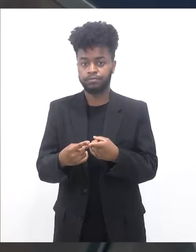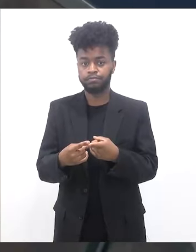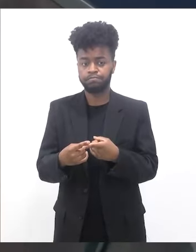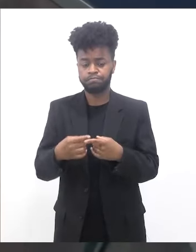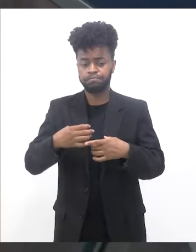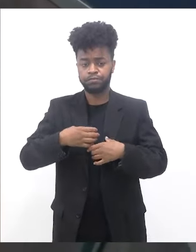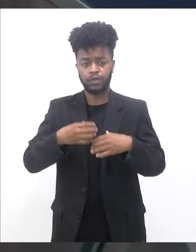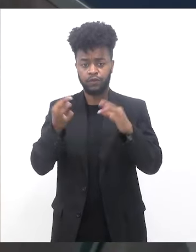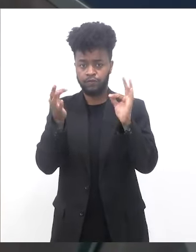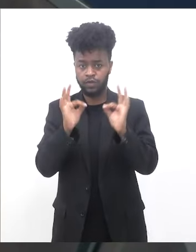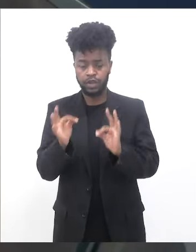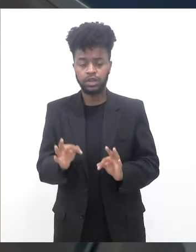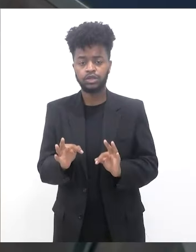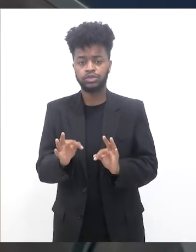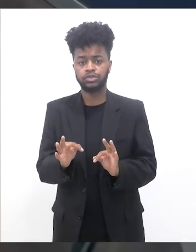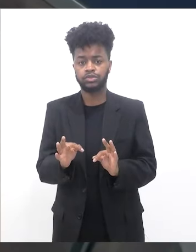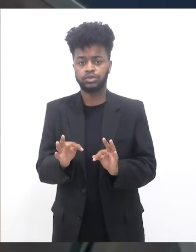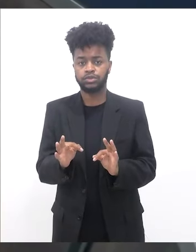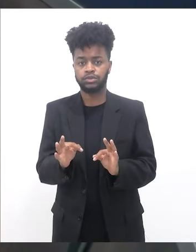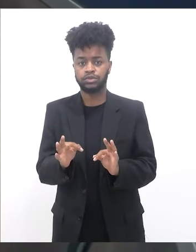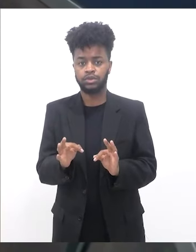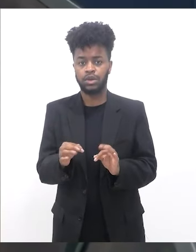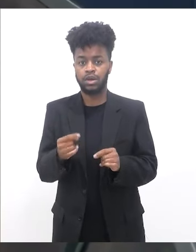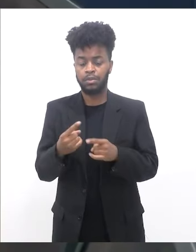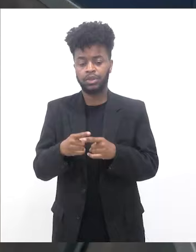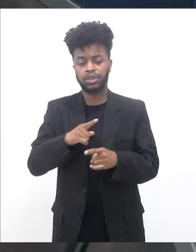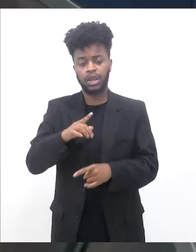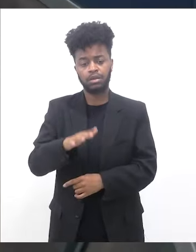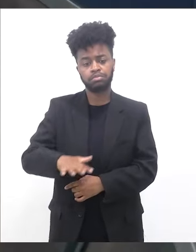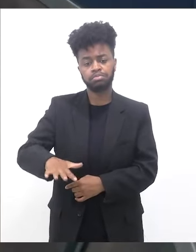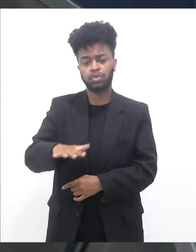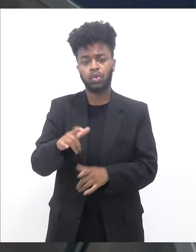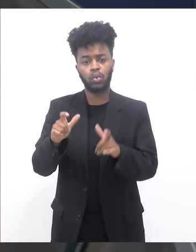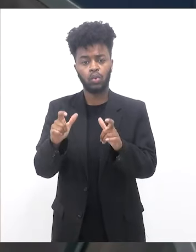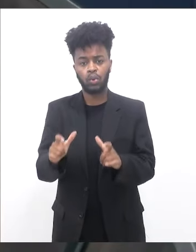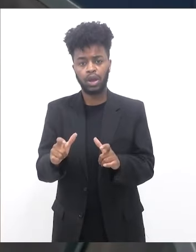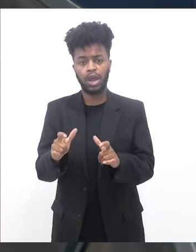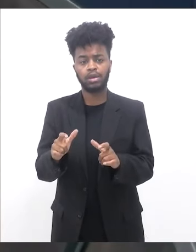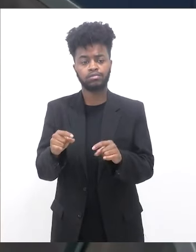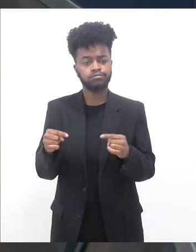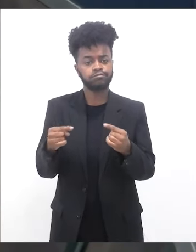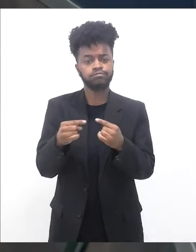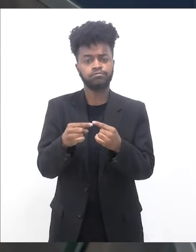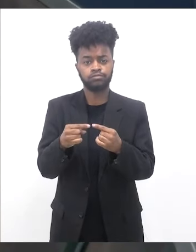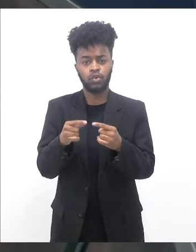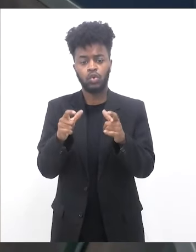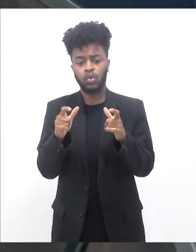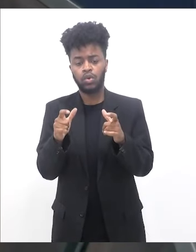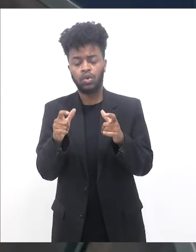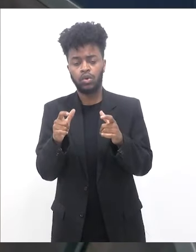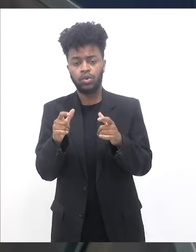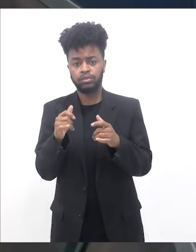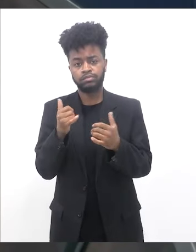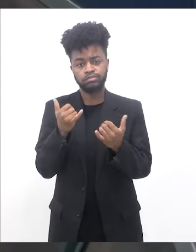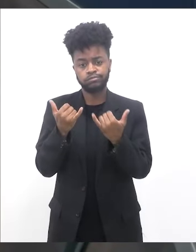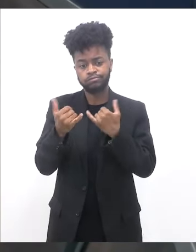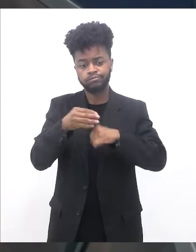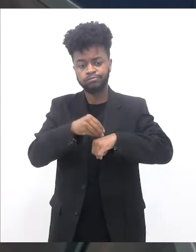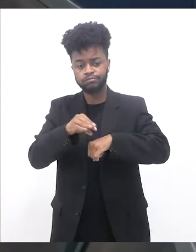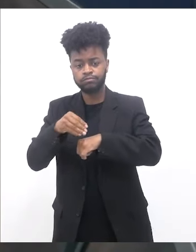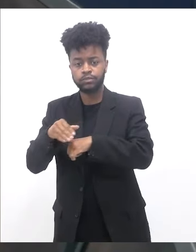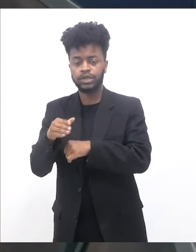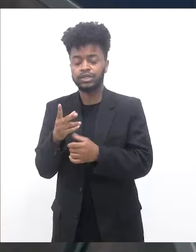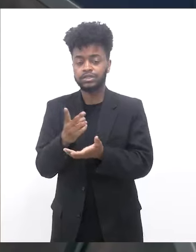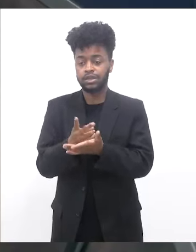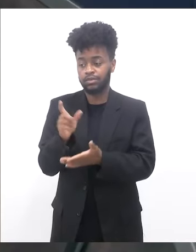gentil satisfação ter esse ambiente como uma ferramenta e um canal, e sempre ter